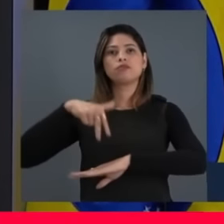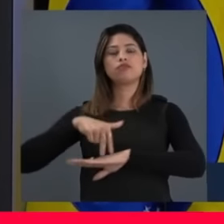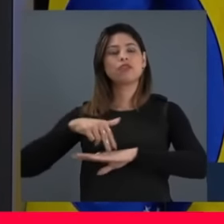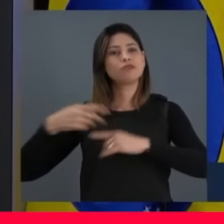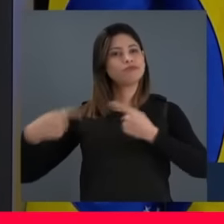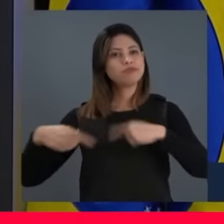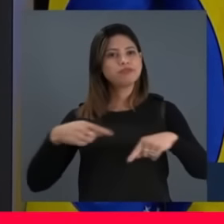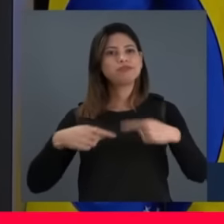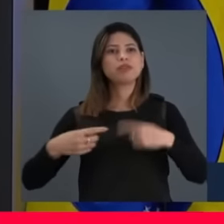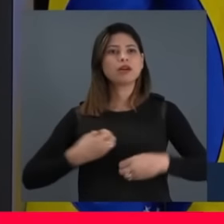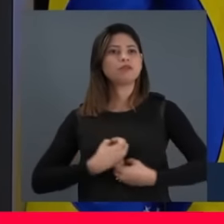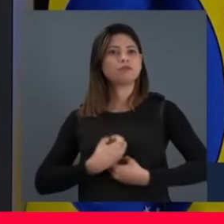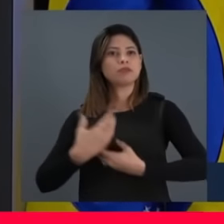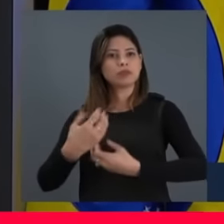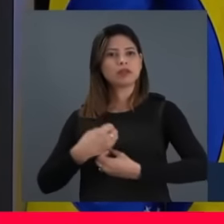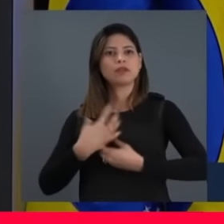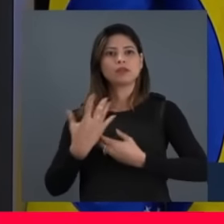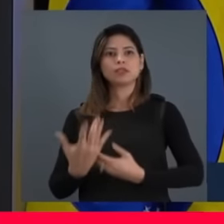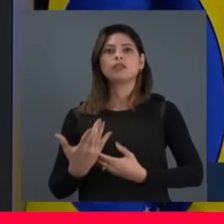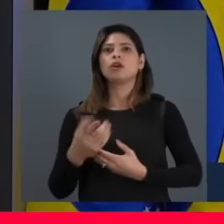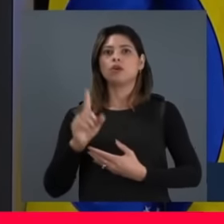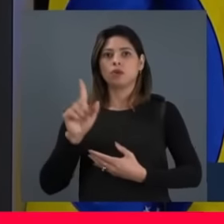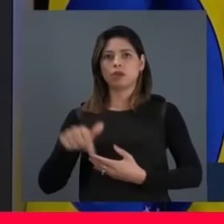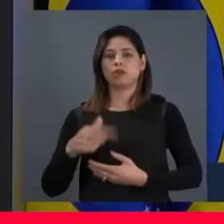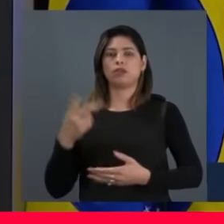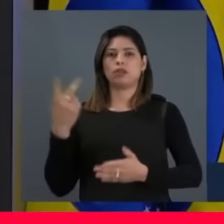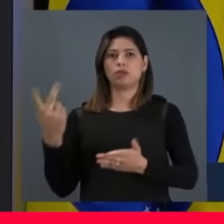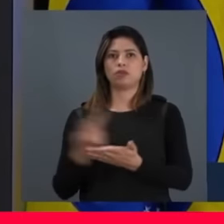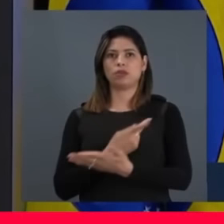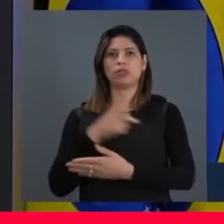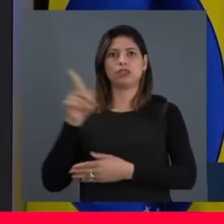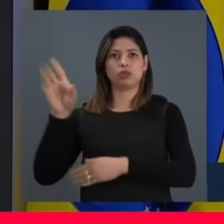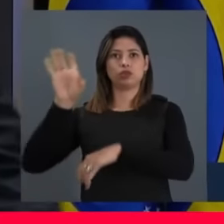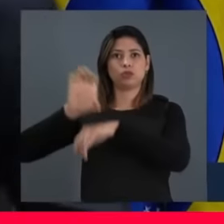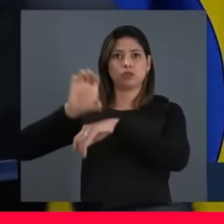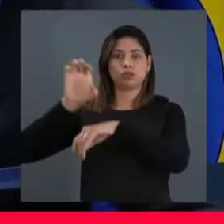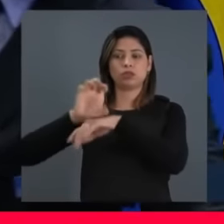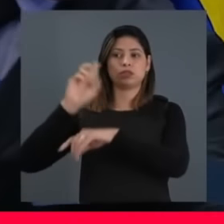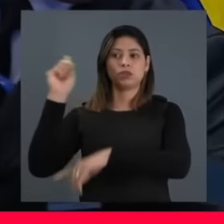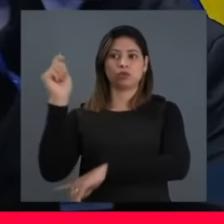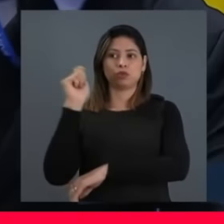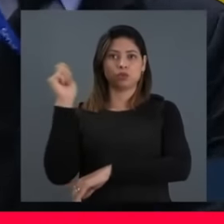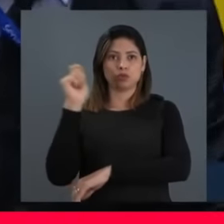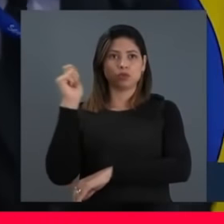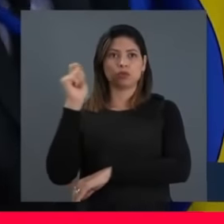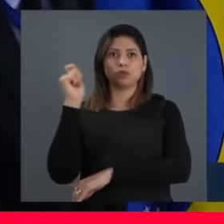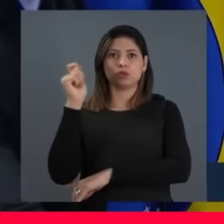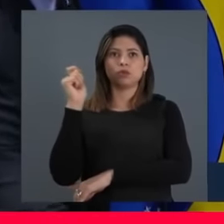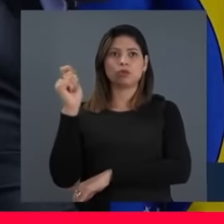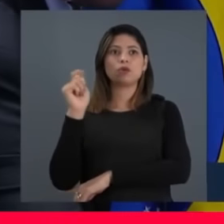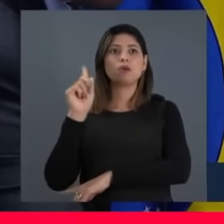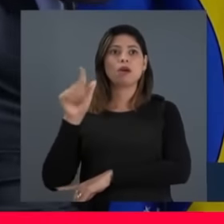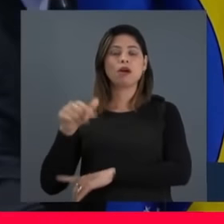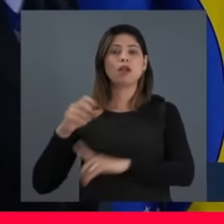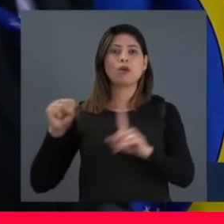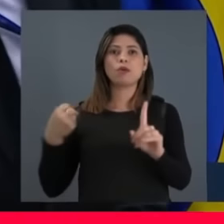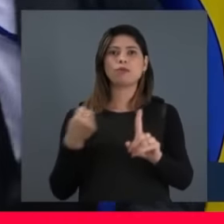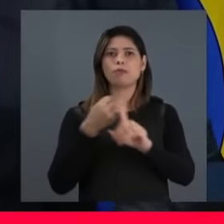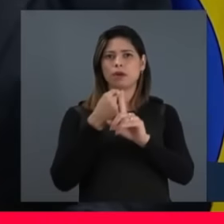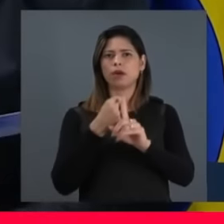está acontecendo no Rio Grande do Sul algo que impacta a